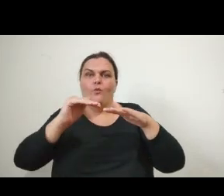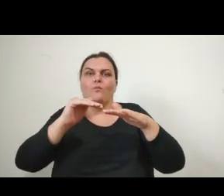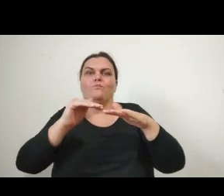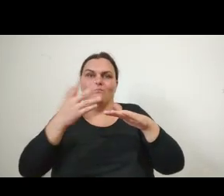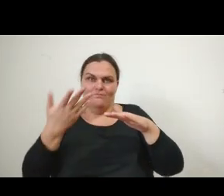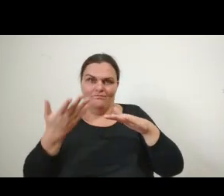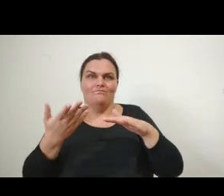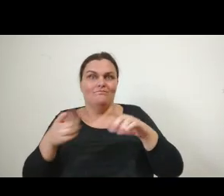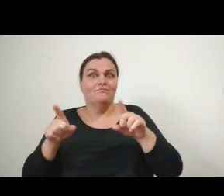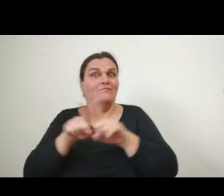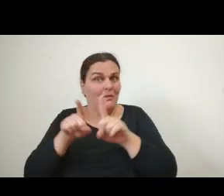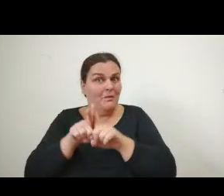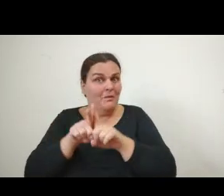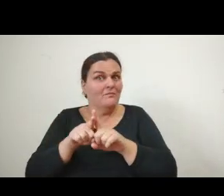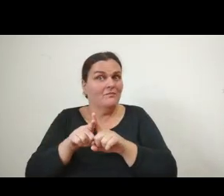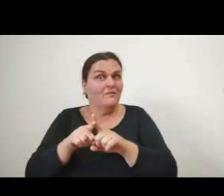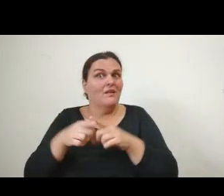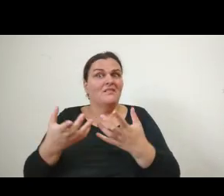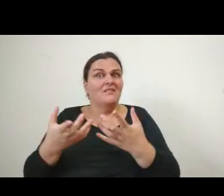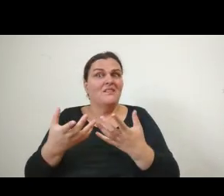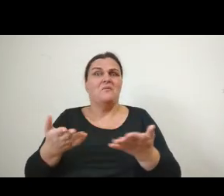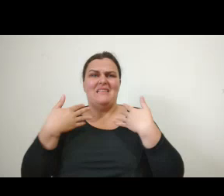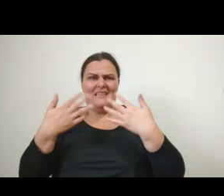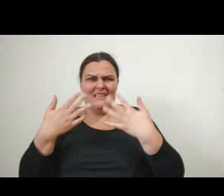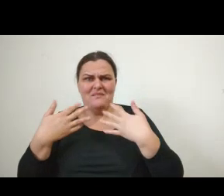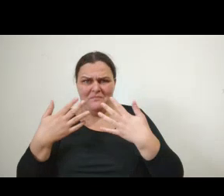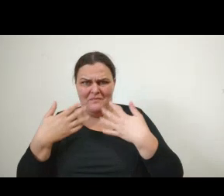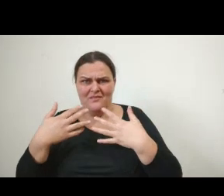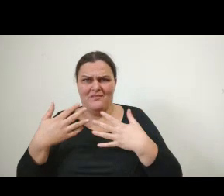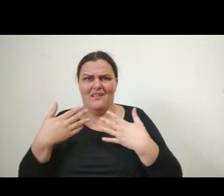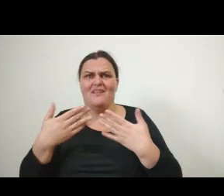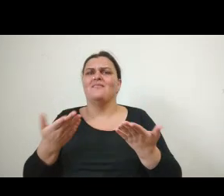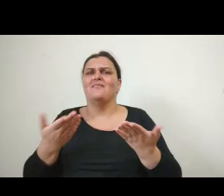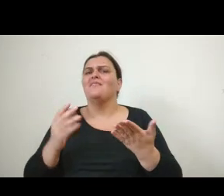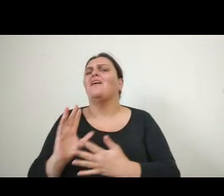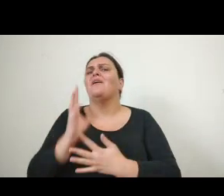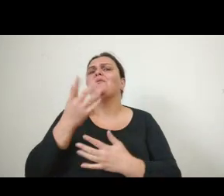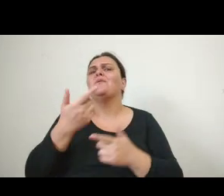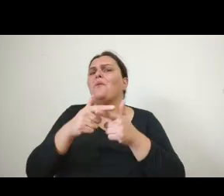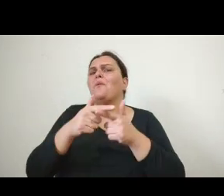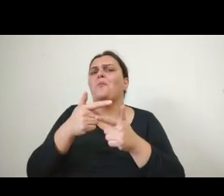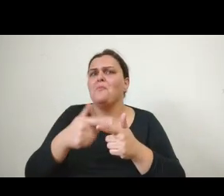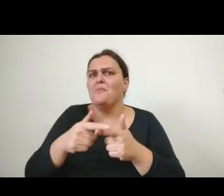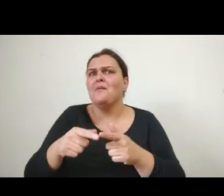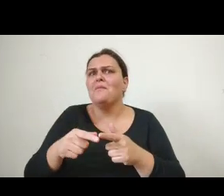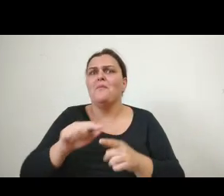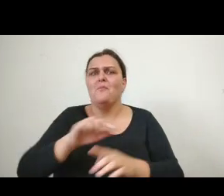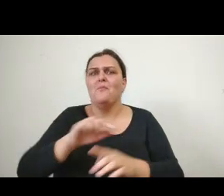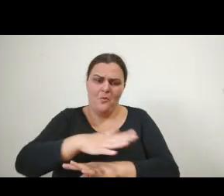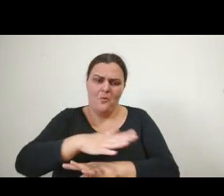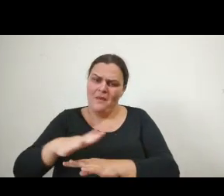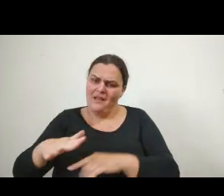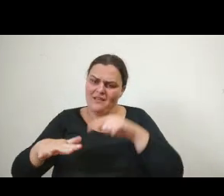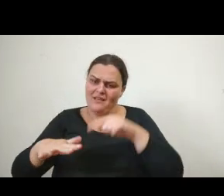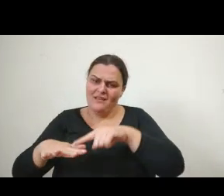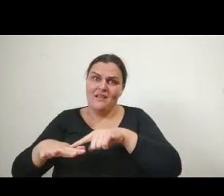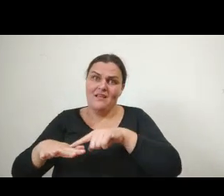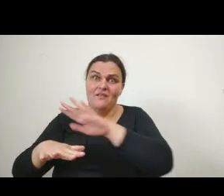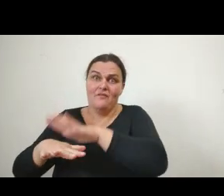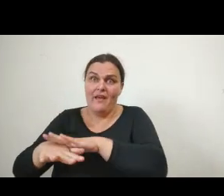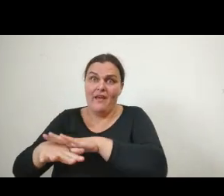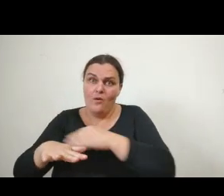Esse derretimento que vai gerar, né, e já vem gerando, na verdade, um aumento do nível do mar. Em algumas localidades do